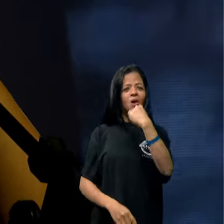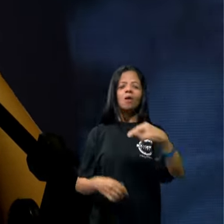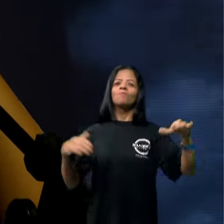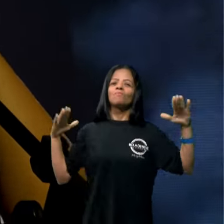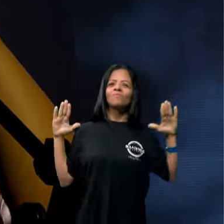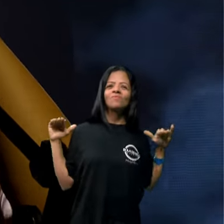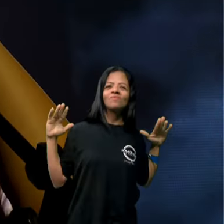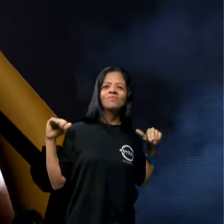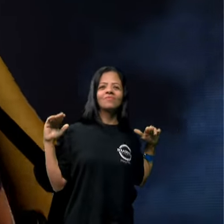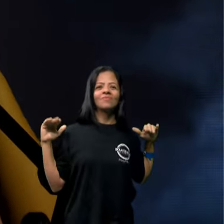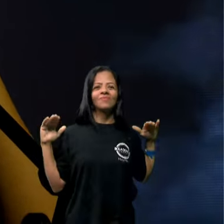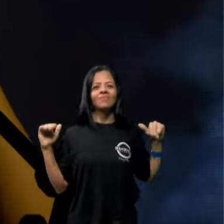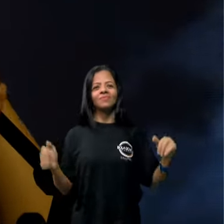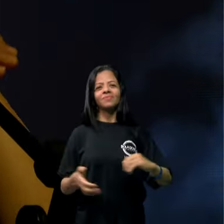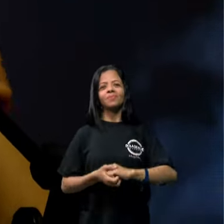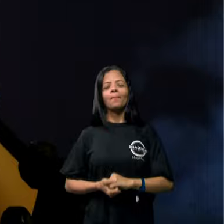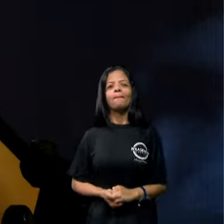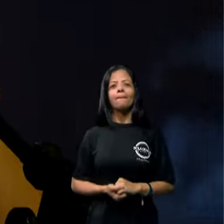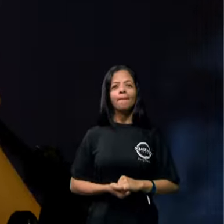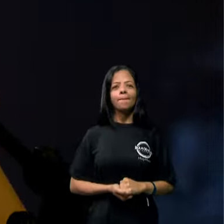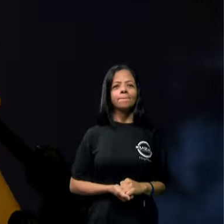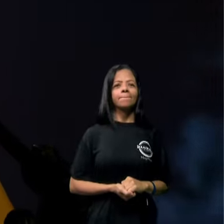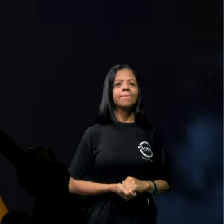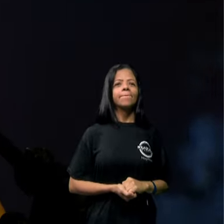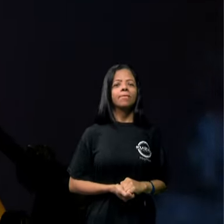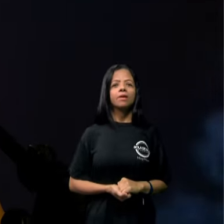nessa tarde, neste lugar.